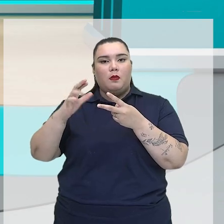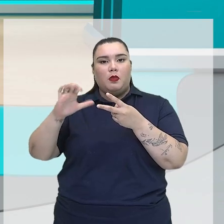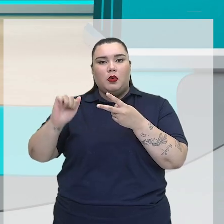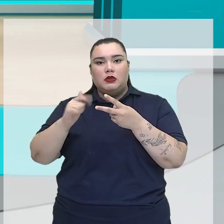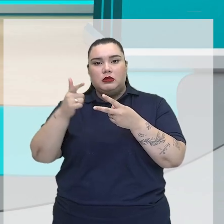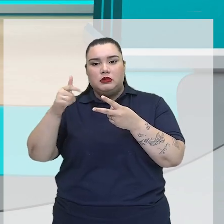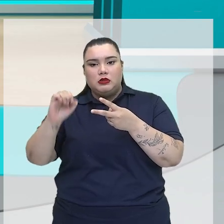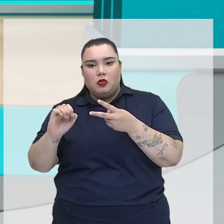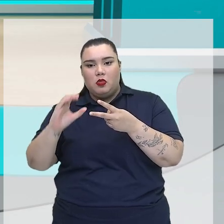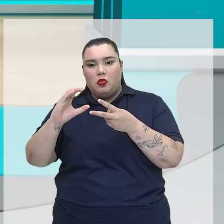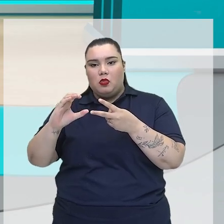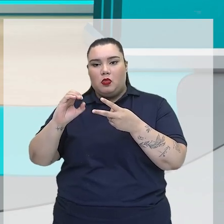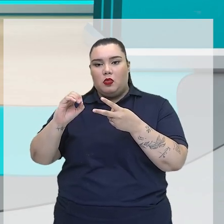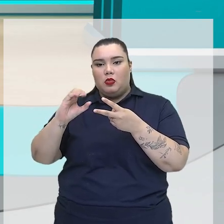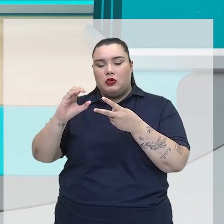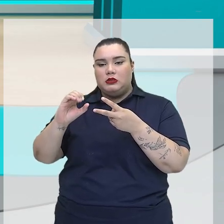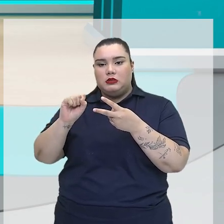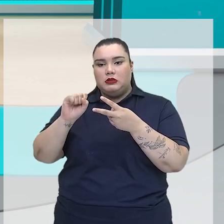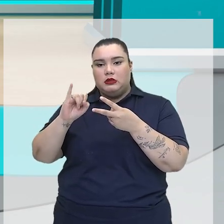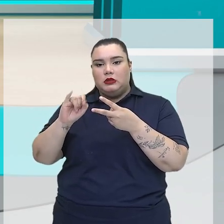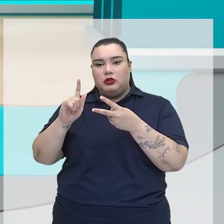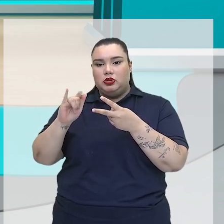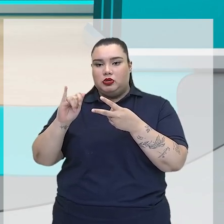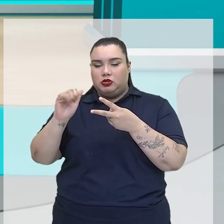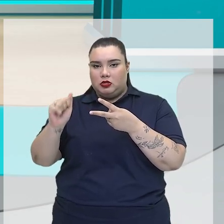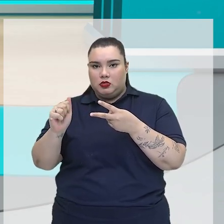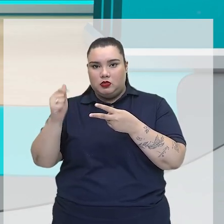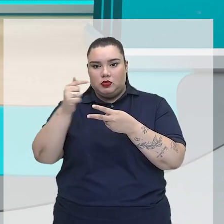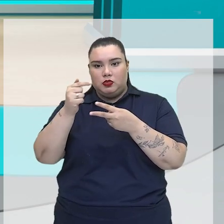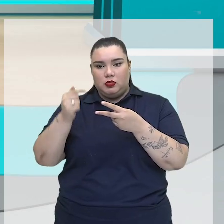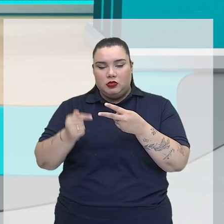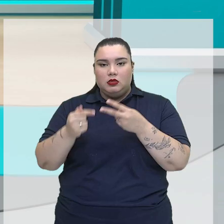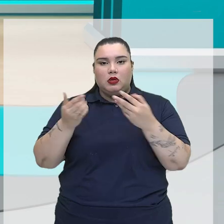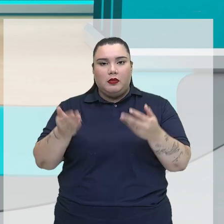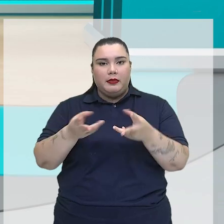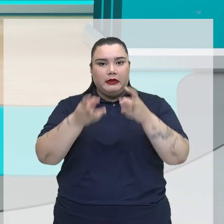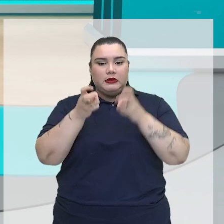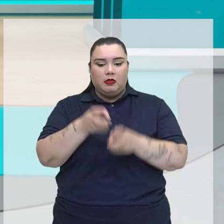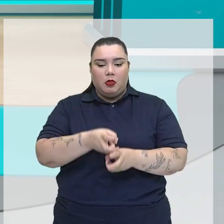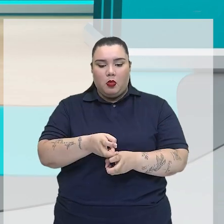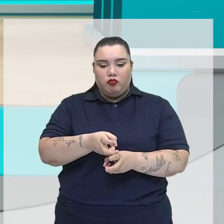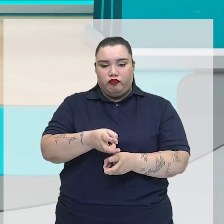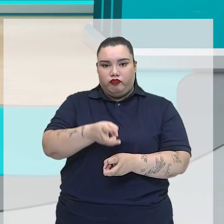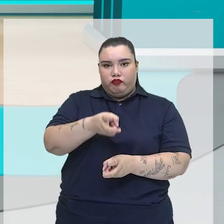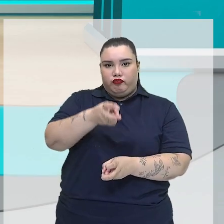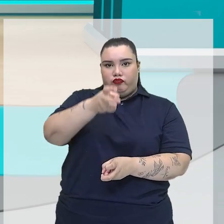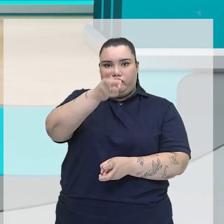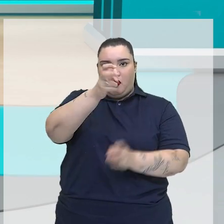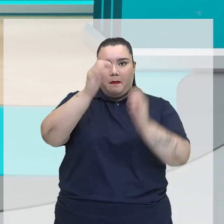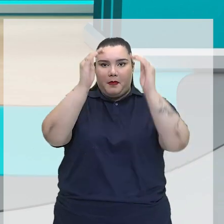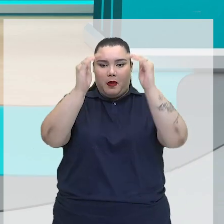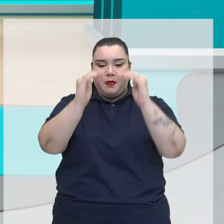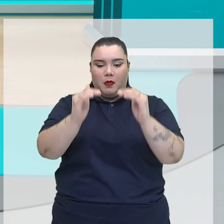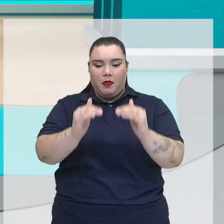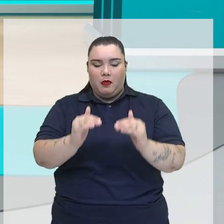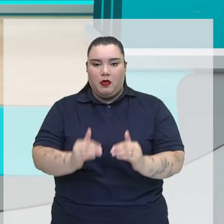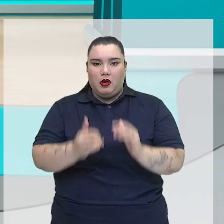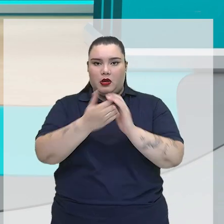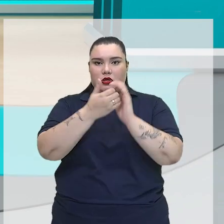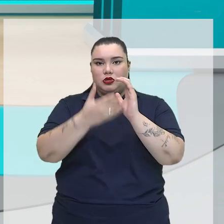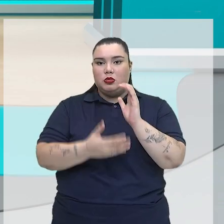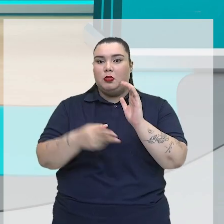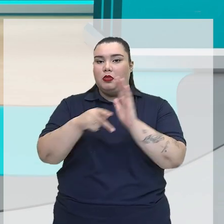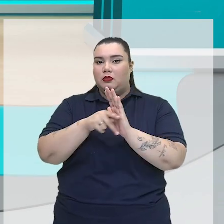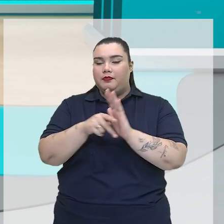ó, essa divisão acontecendo ao longo da nossa coluna. Isso é importante a gente saber.